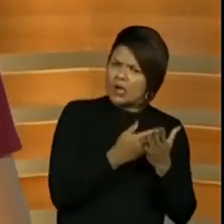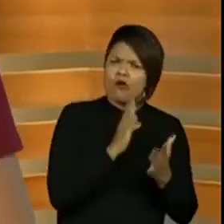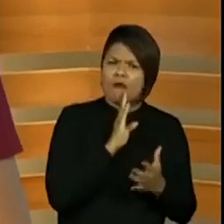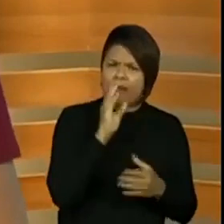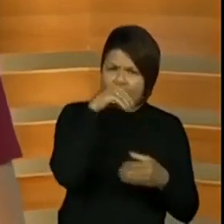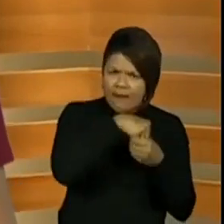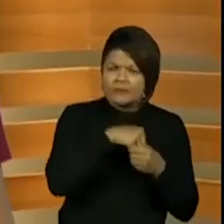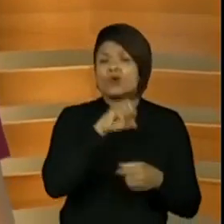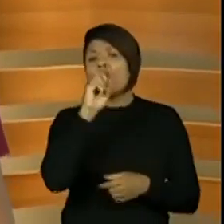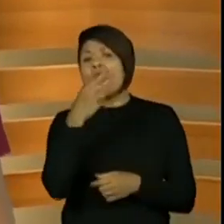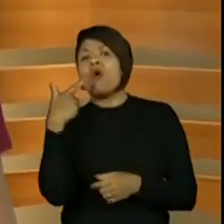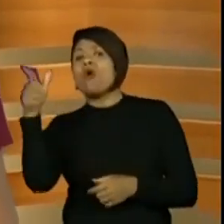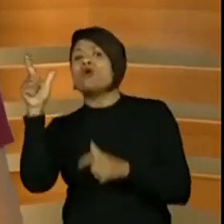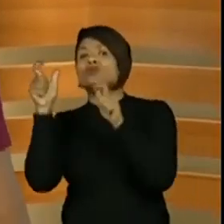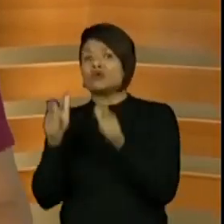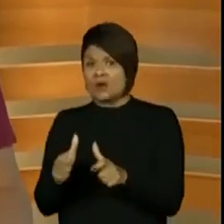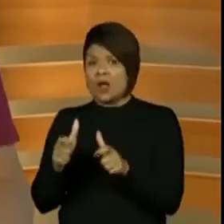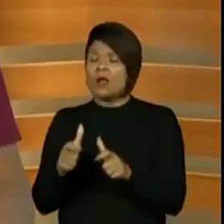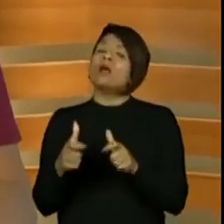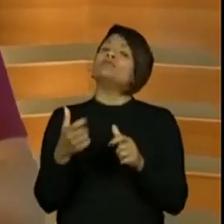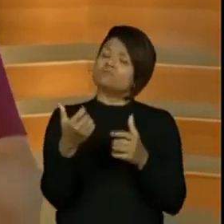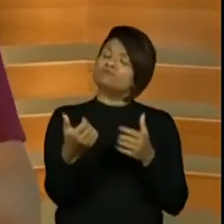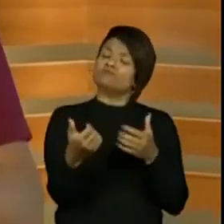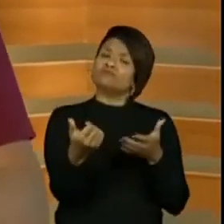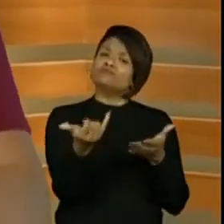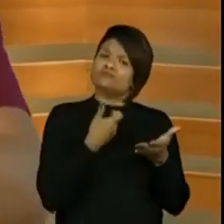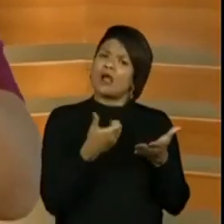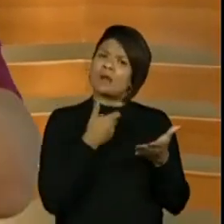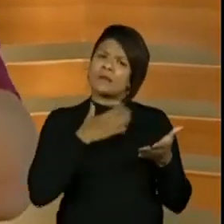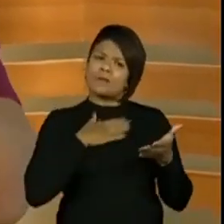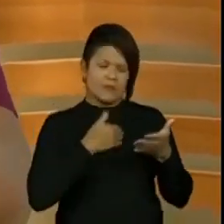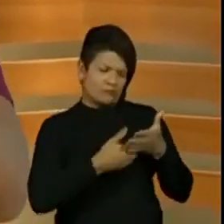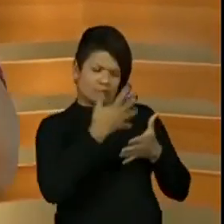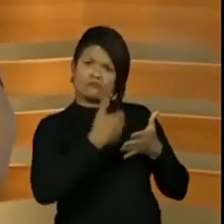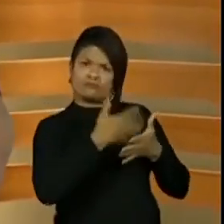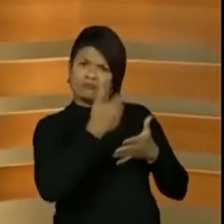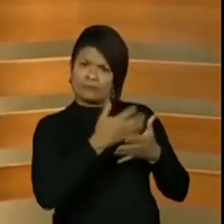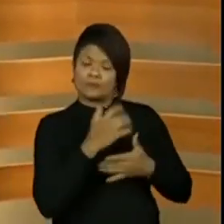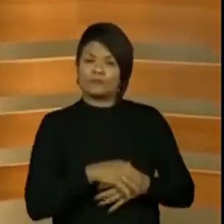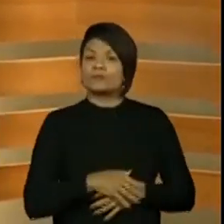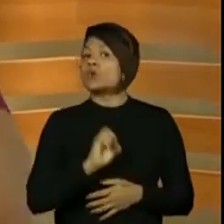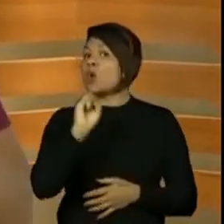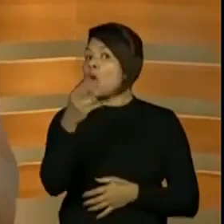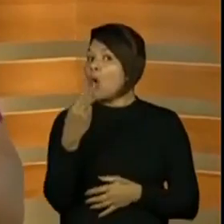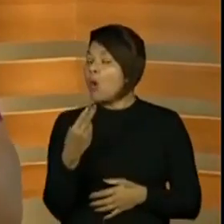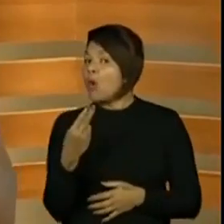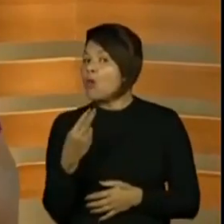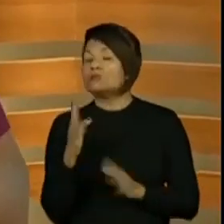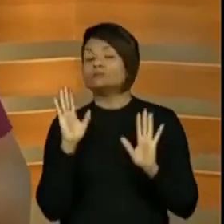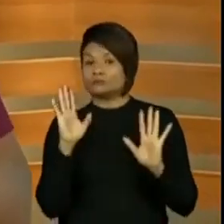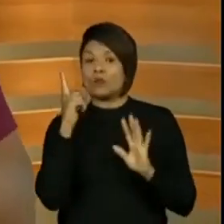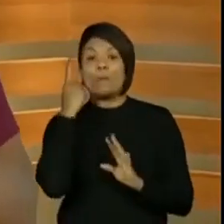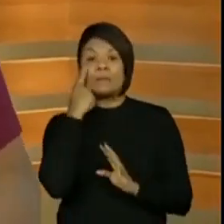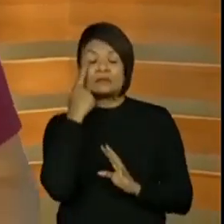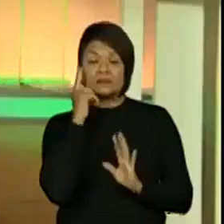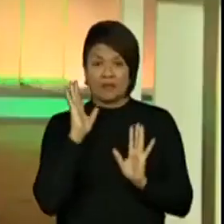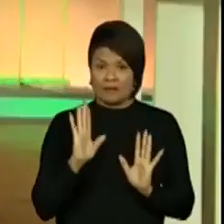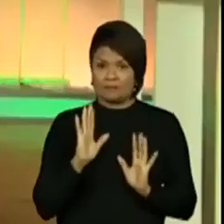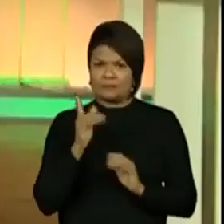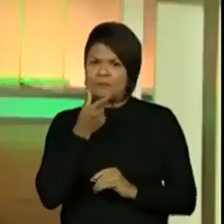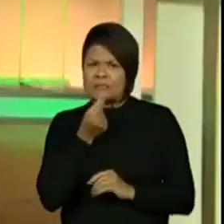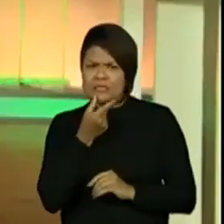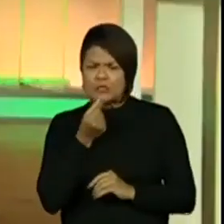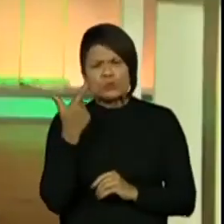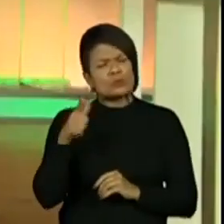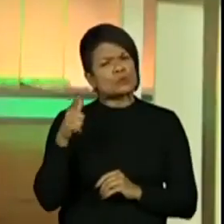história? Conte para a gente no chat. Ou, Joãozinho Sem Medo. Vamos pensar um pouquinho sobre esse título?